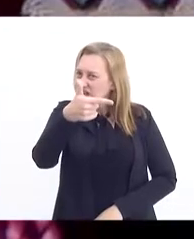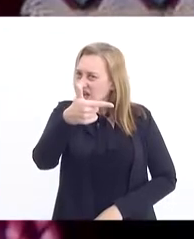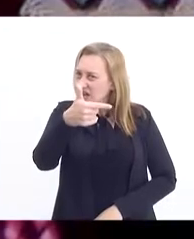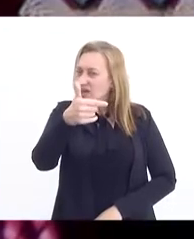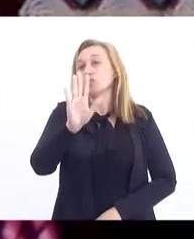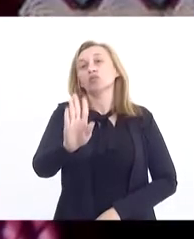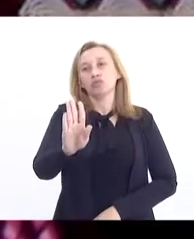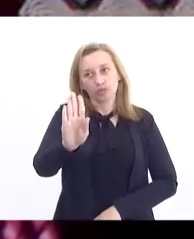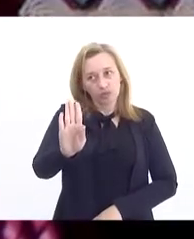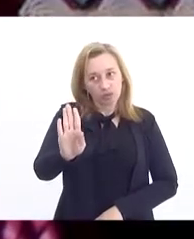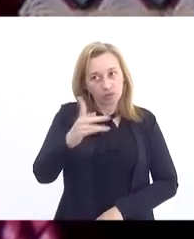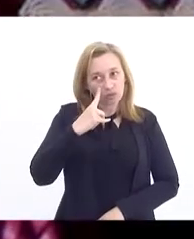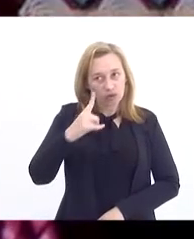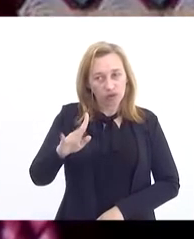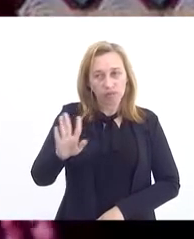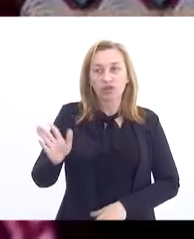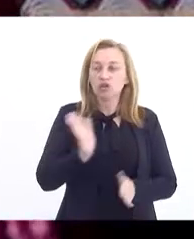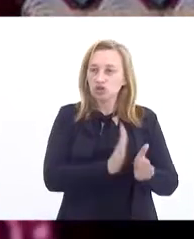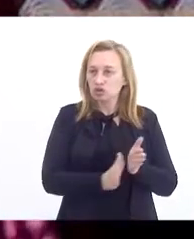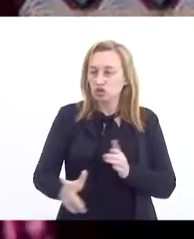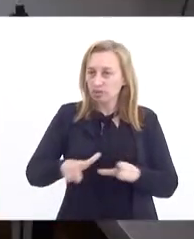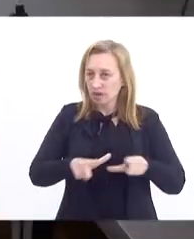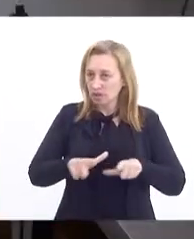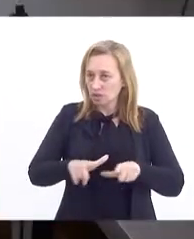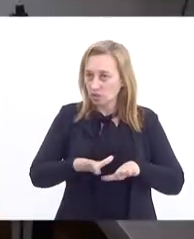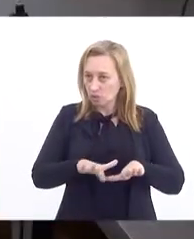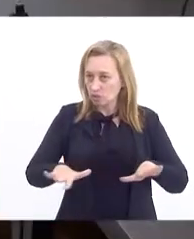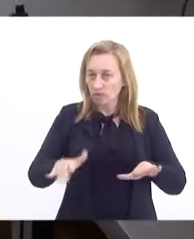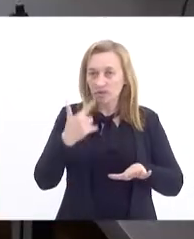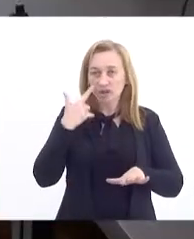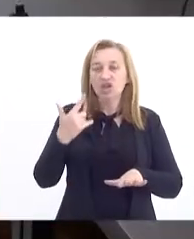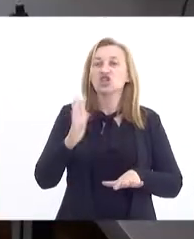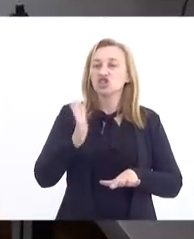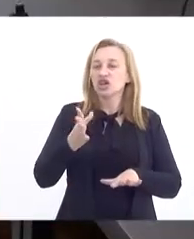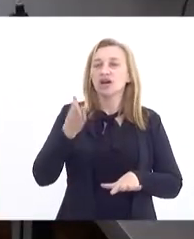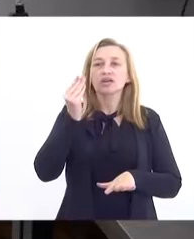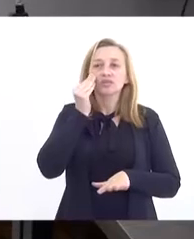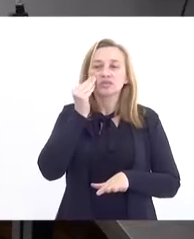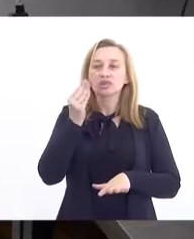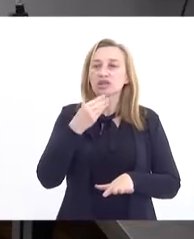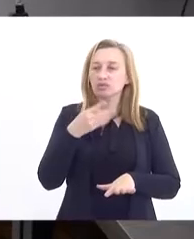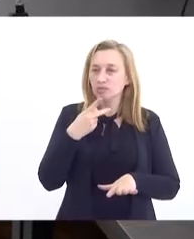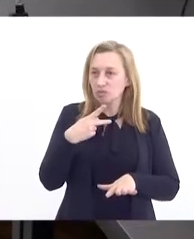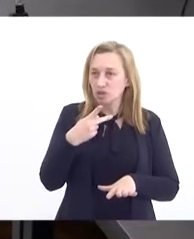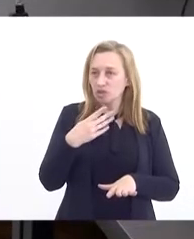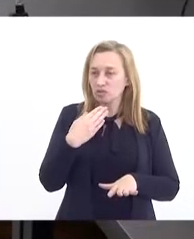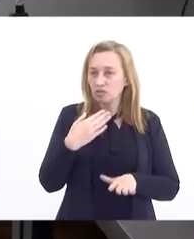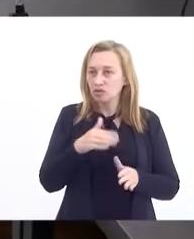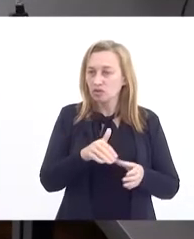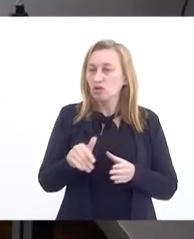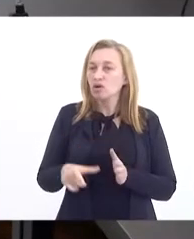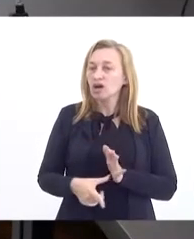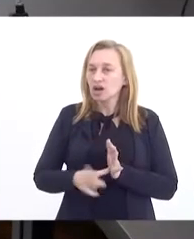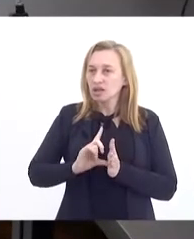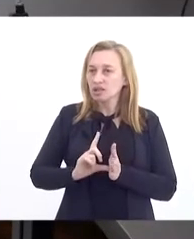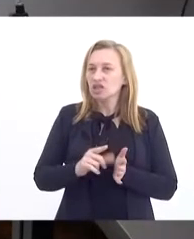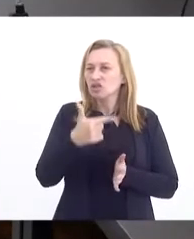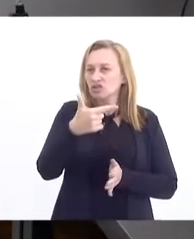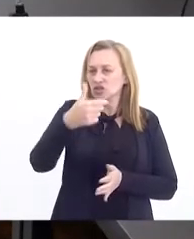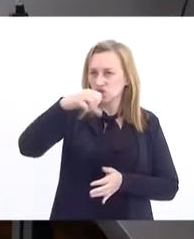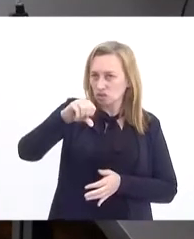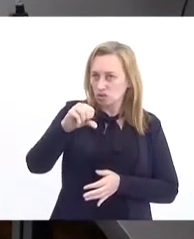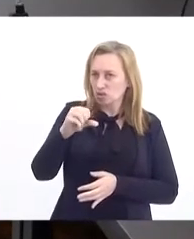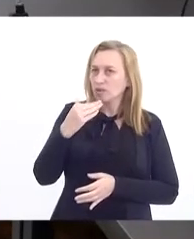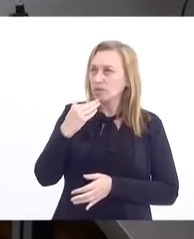4614. Vamos lá. Eu vou chamar os trabalhos à ordem, pedir, já que a deputada Mônica fez a questão de ordem, vou antecipar a votação. Então, o 29, a excelência